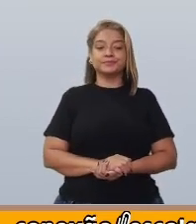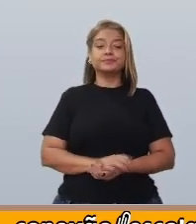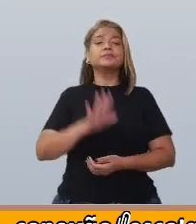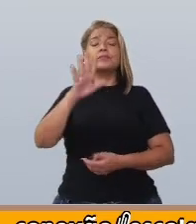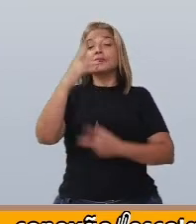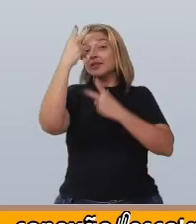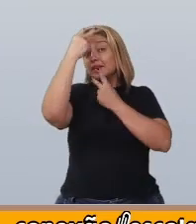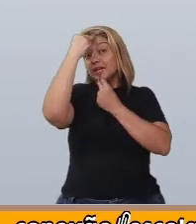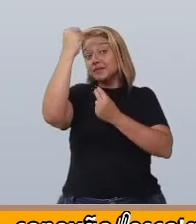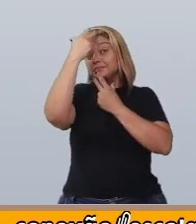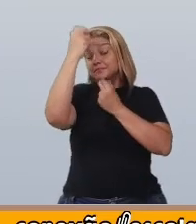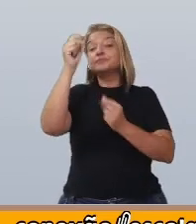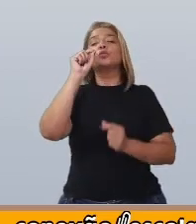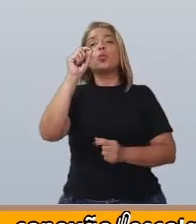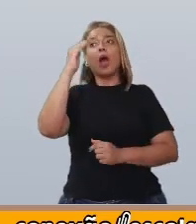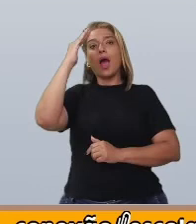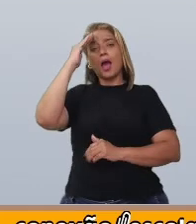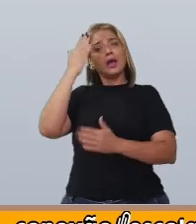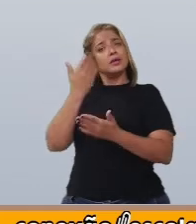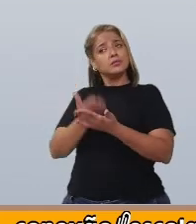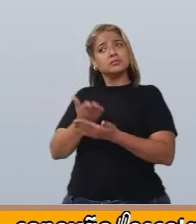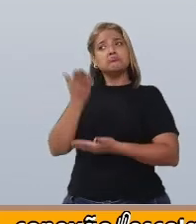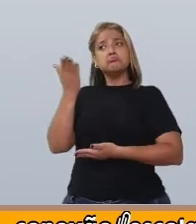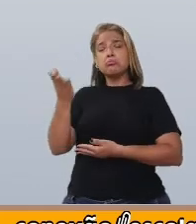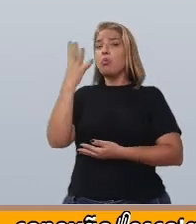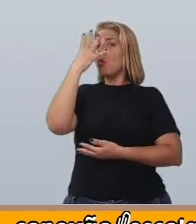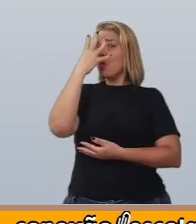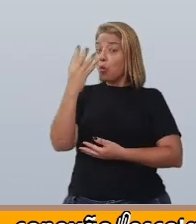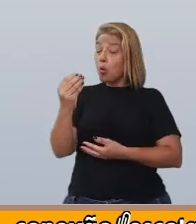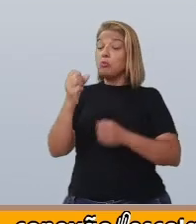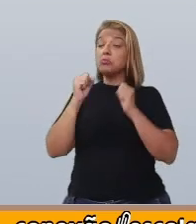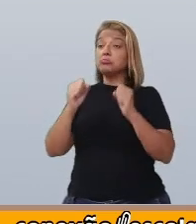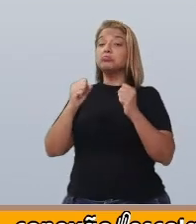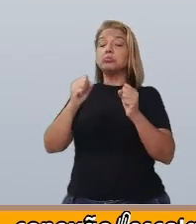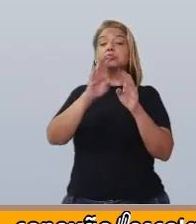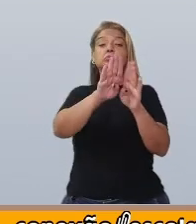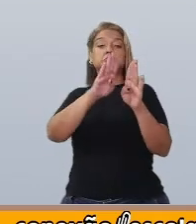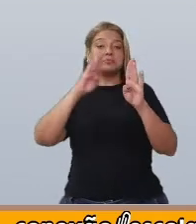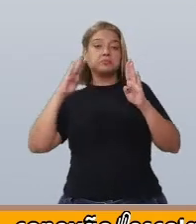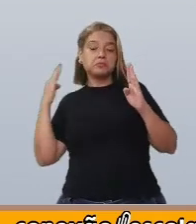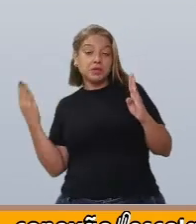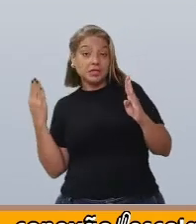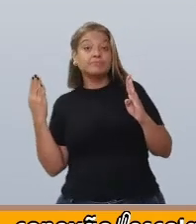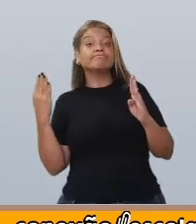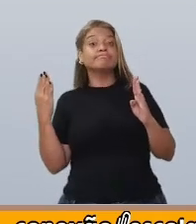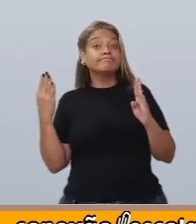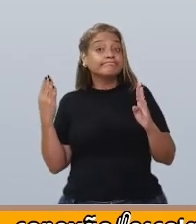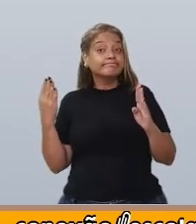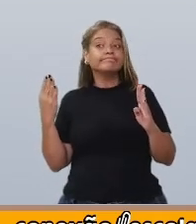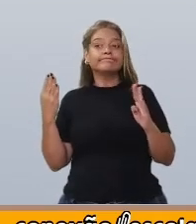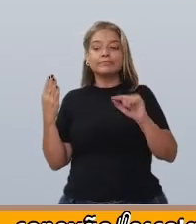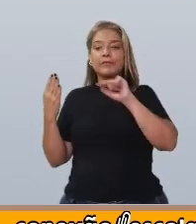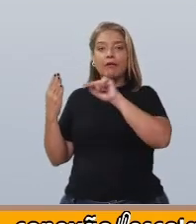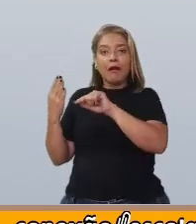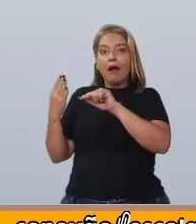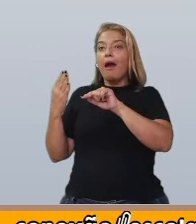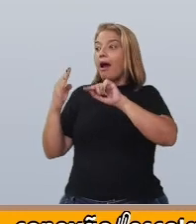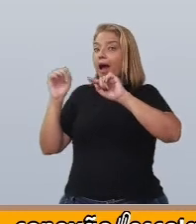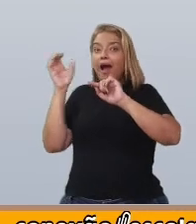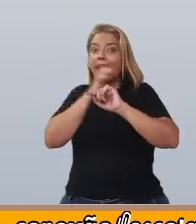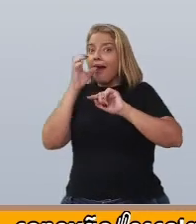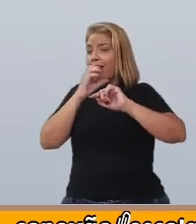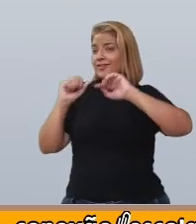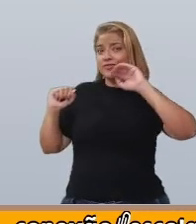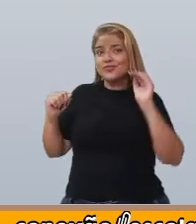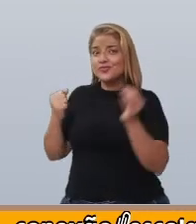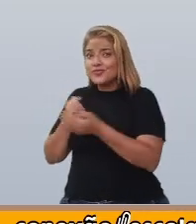Os cabritinhos acreditaram no lobo e abriram a porta. Os cabritinhos se